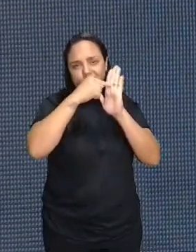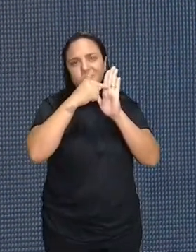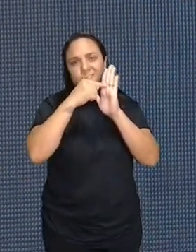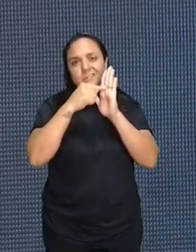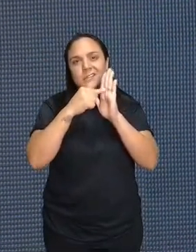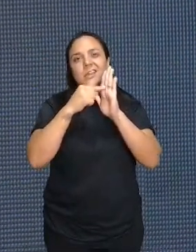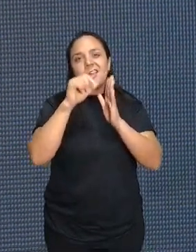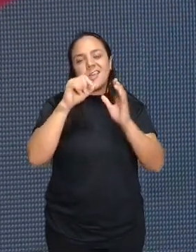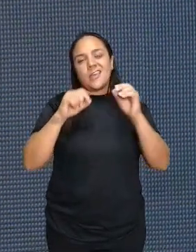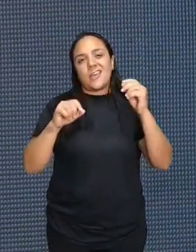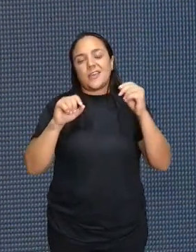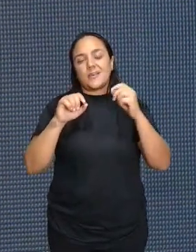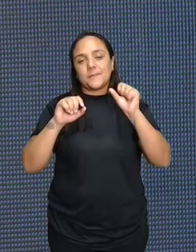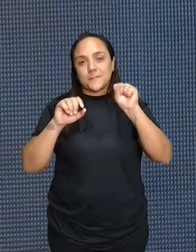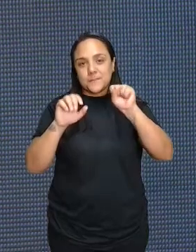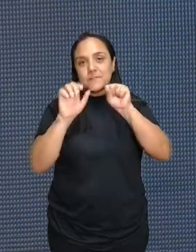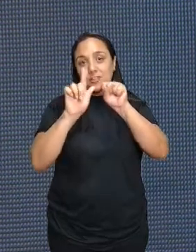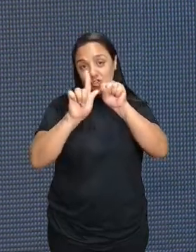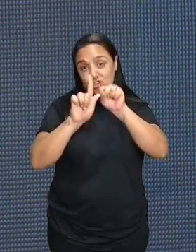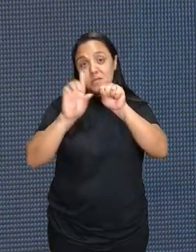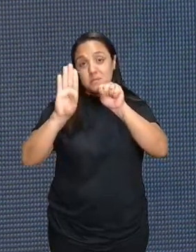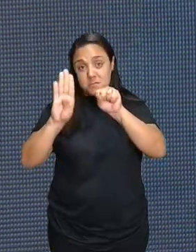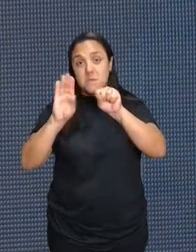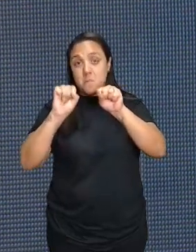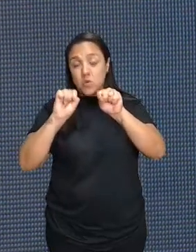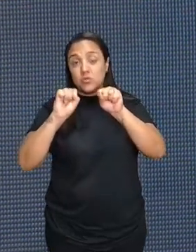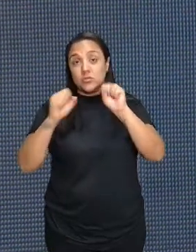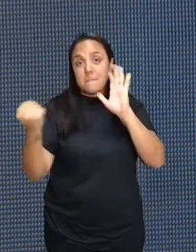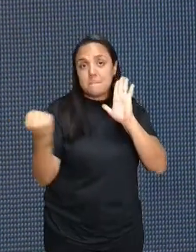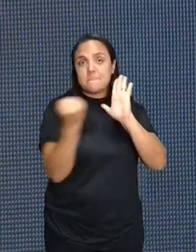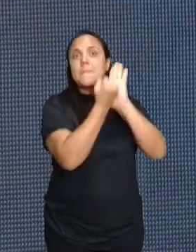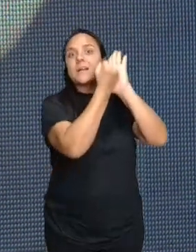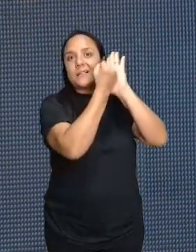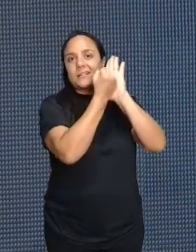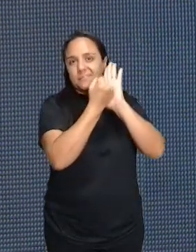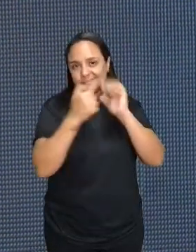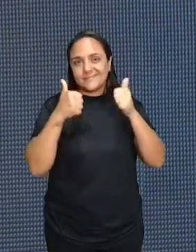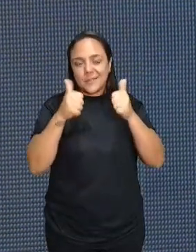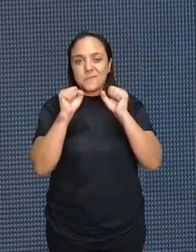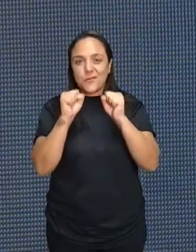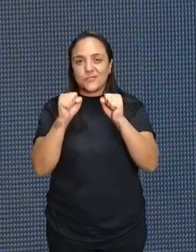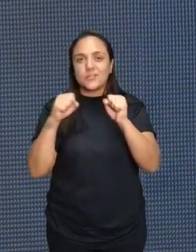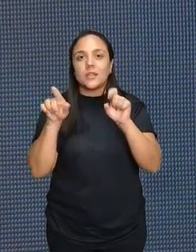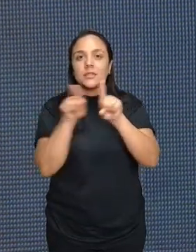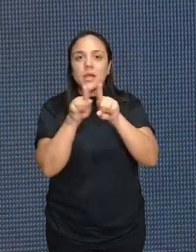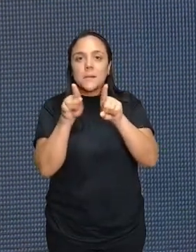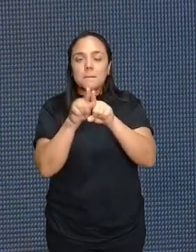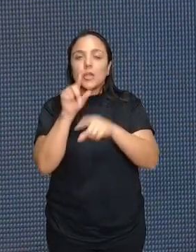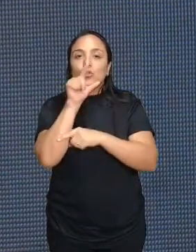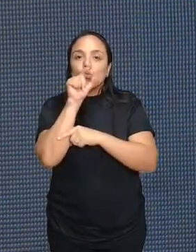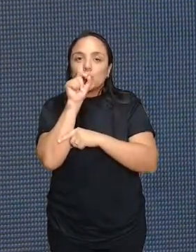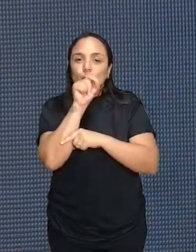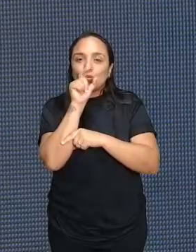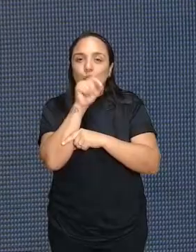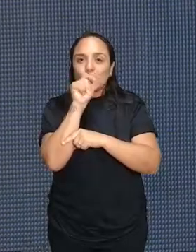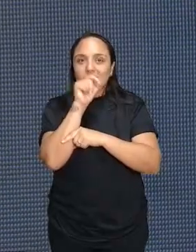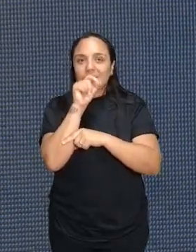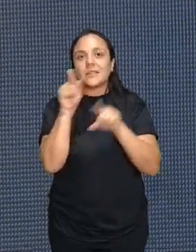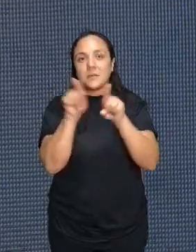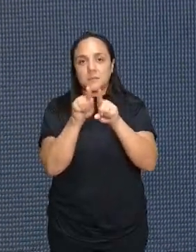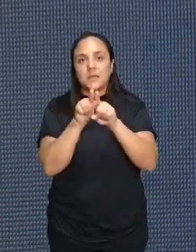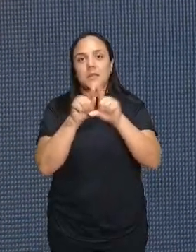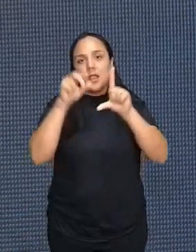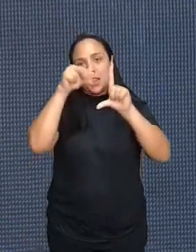SGB e também podem marcar a gente no Instagram, Social Good Brasil, e no Twitter, Social Good BR, no LinkedIn também.